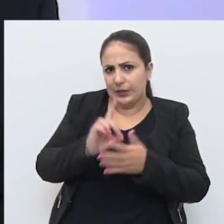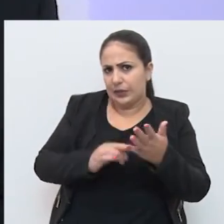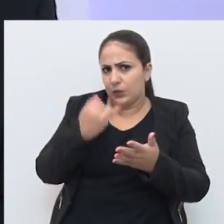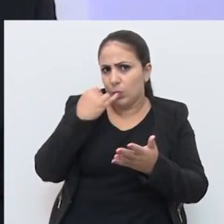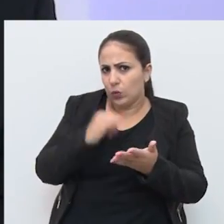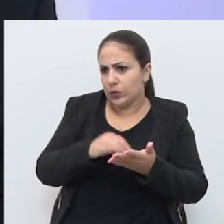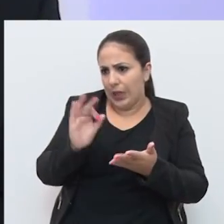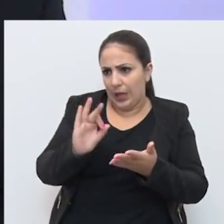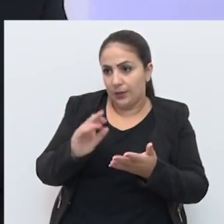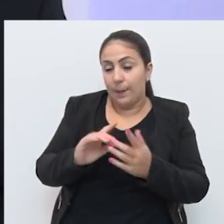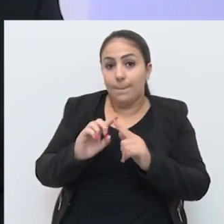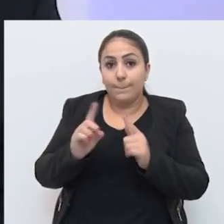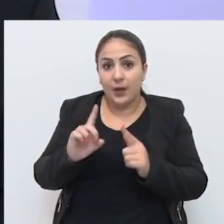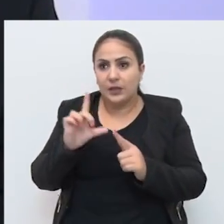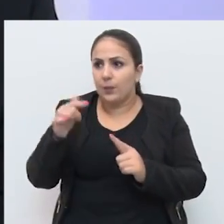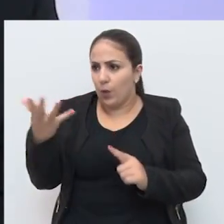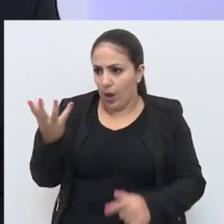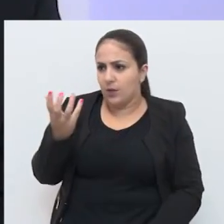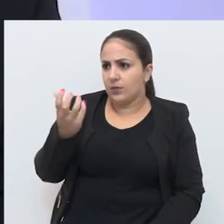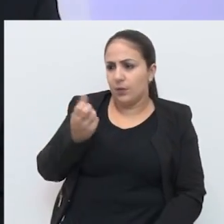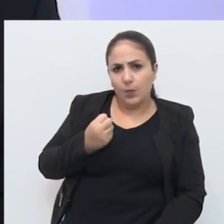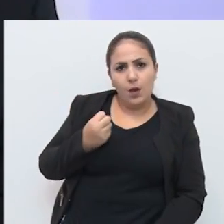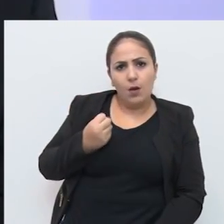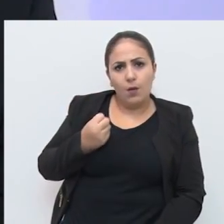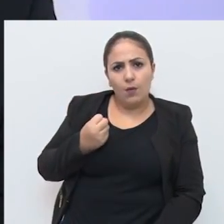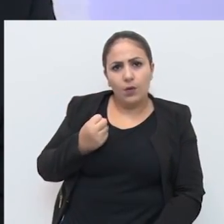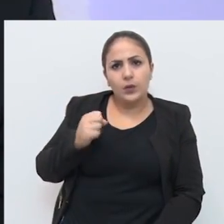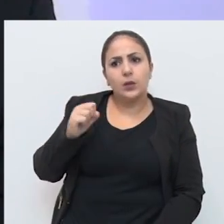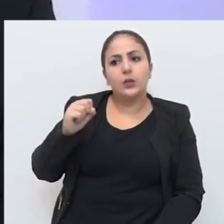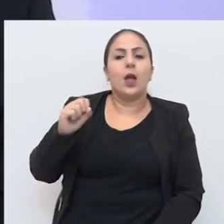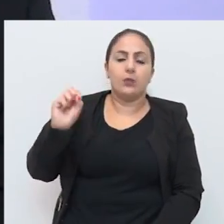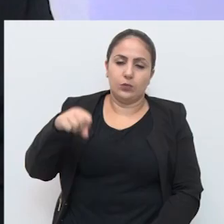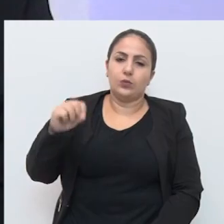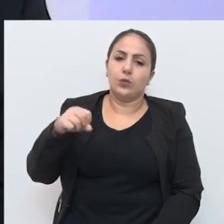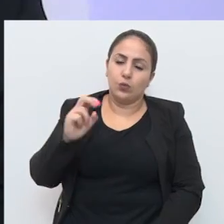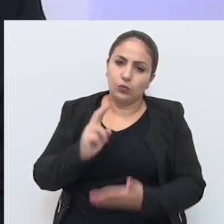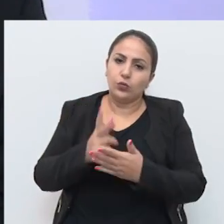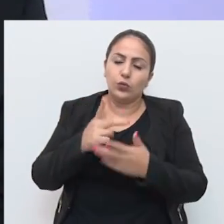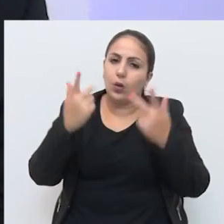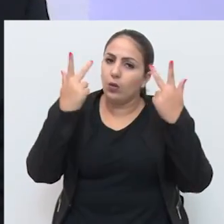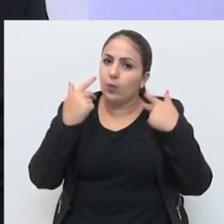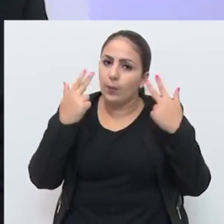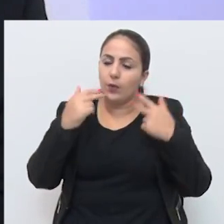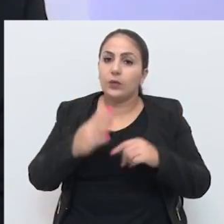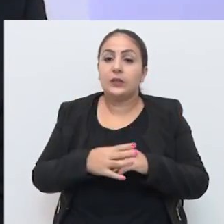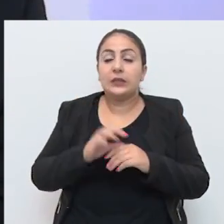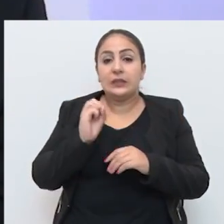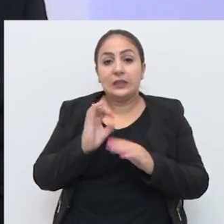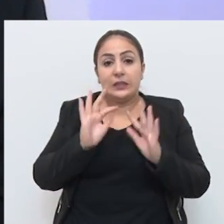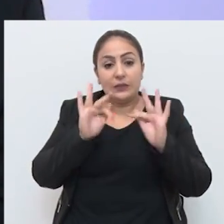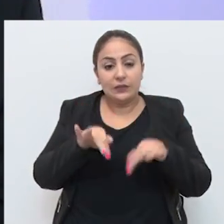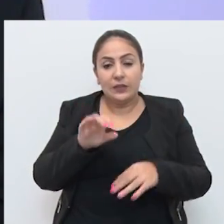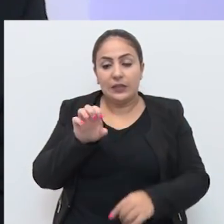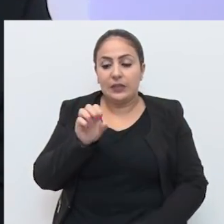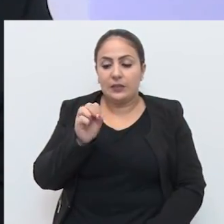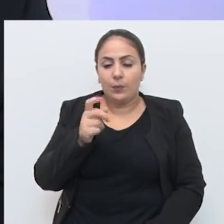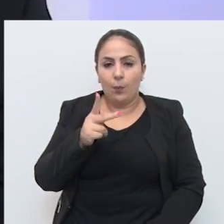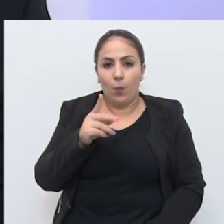ser obrigada a declarar. Se ela já possui outro critério, seja de renda, de patrimônio, ela segue declarando normalmente. Quando encerra seu